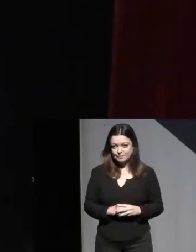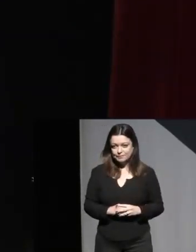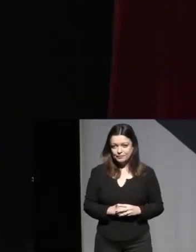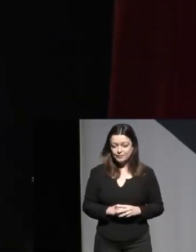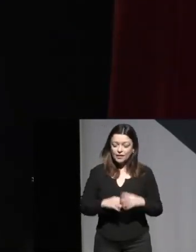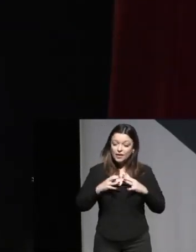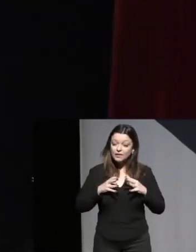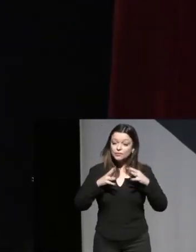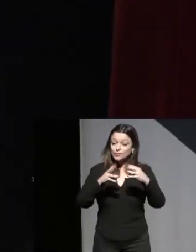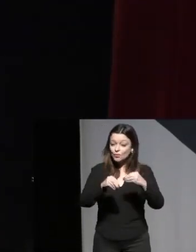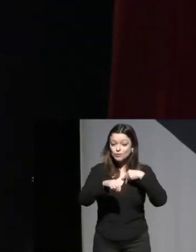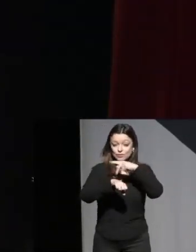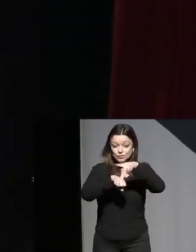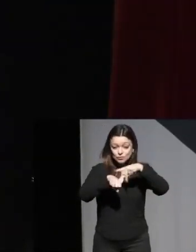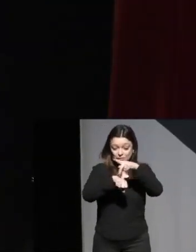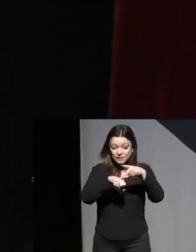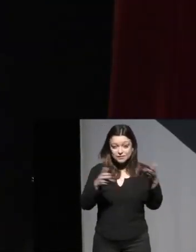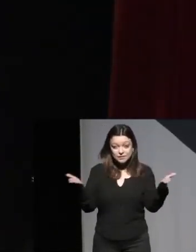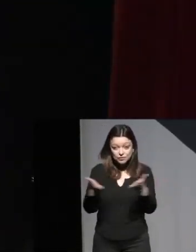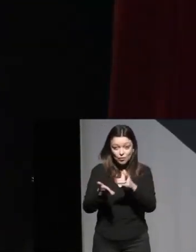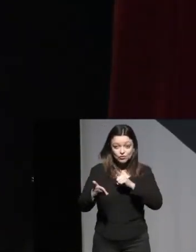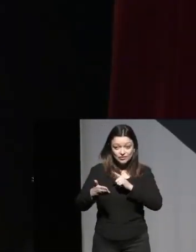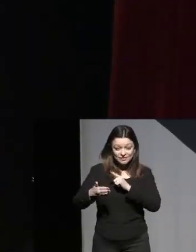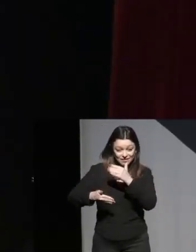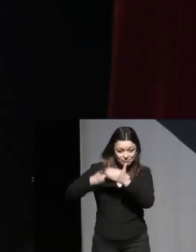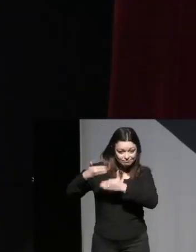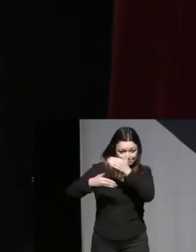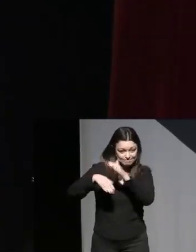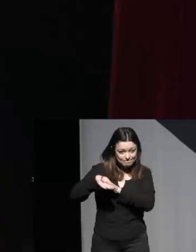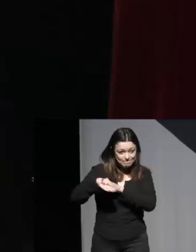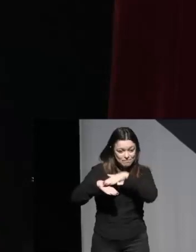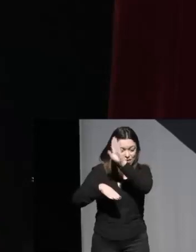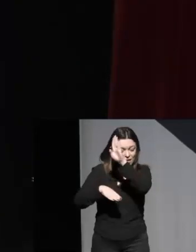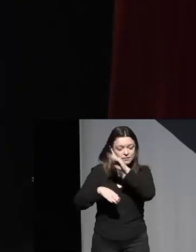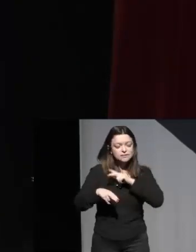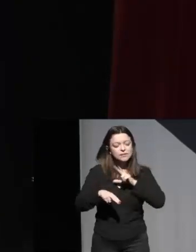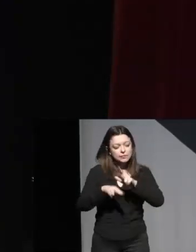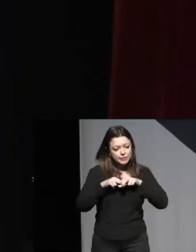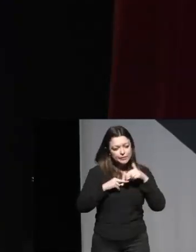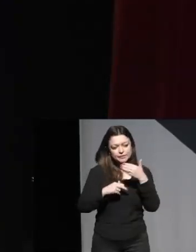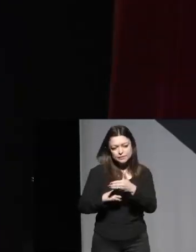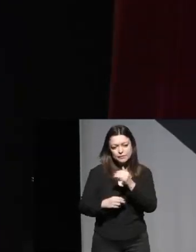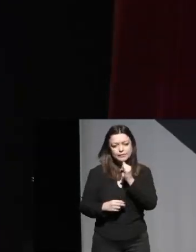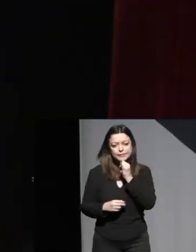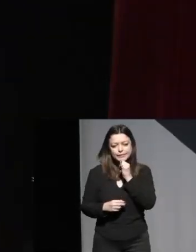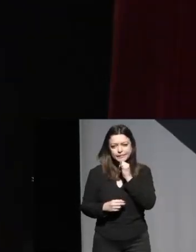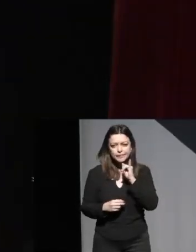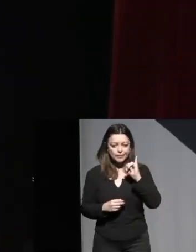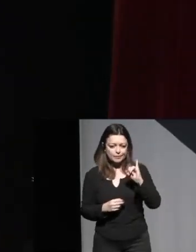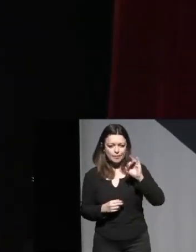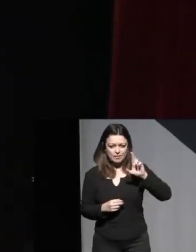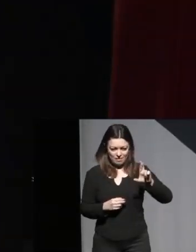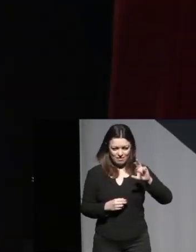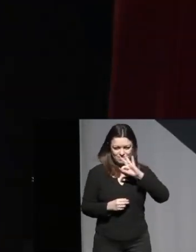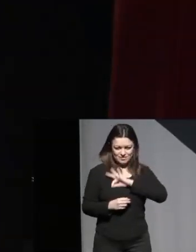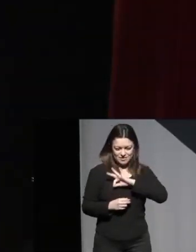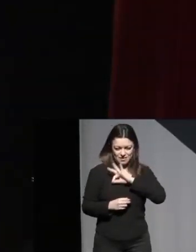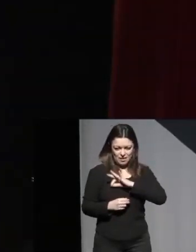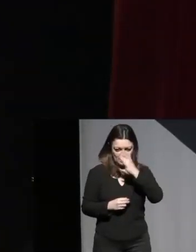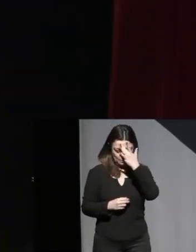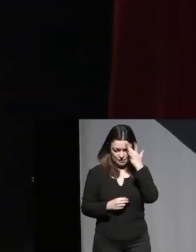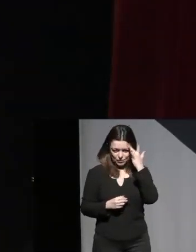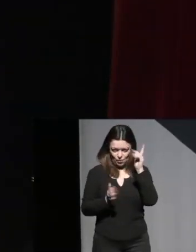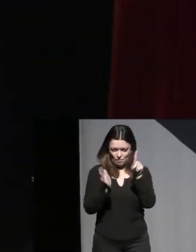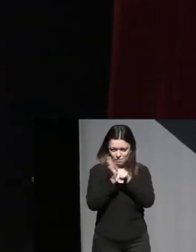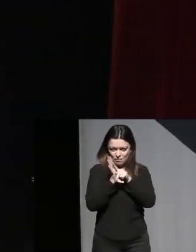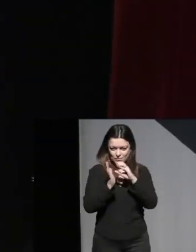desenvolvidos hoje fazem. É claro que eles trabalham, a tributação é muito elevada, por exemplo, imposto sobre a renda, pessoa física